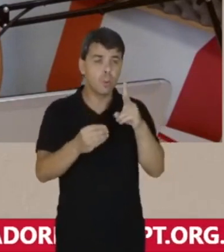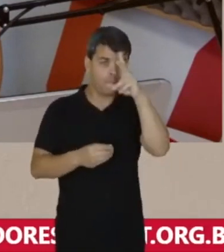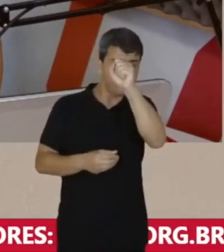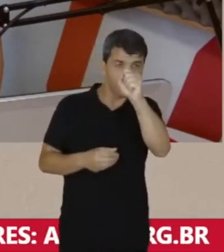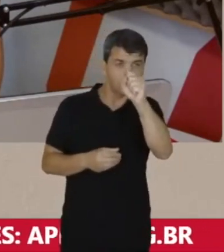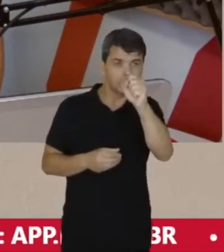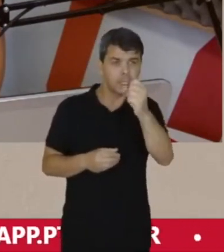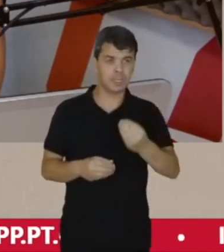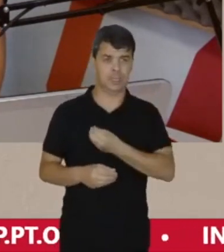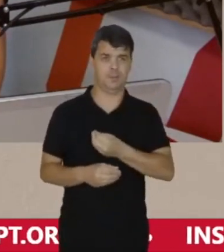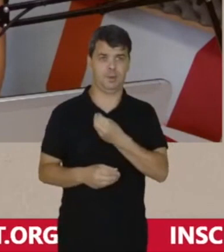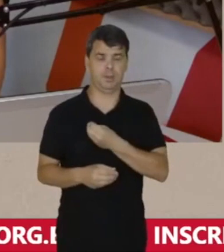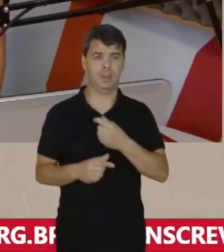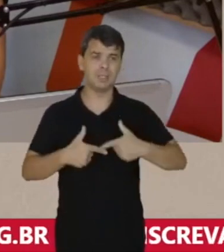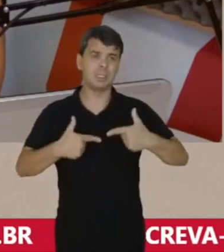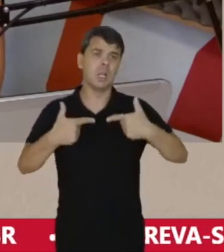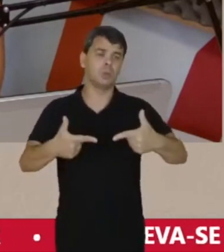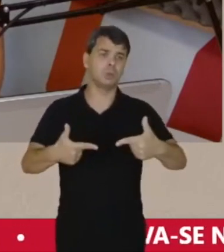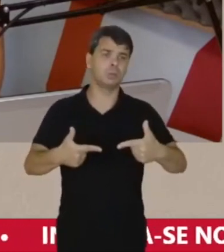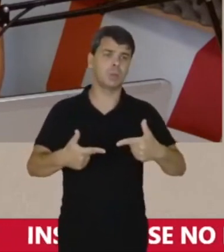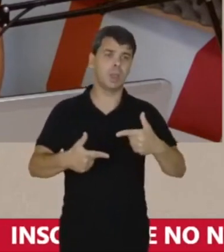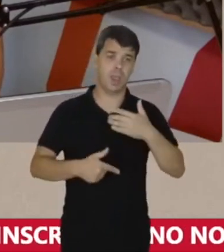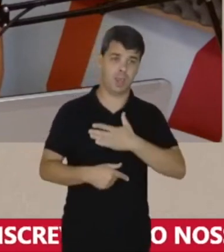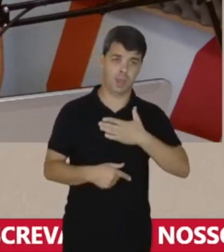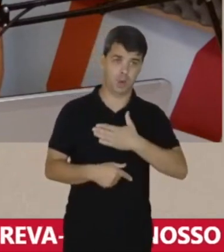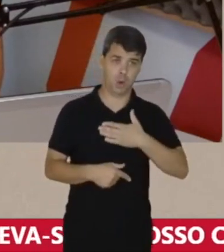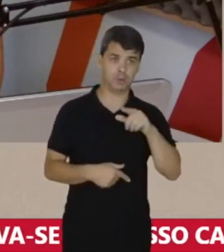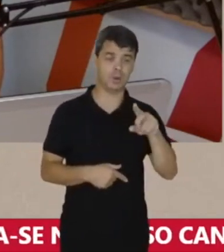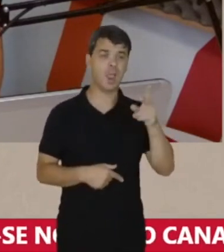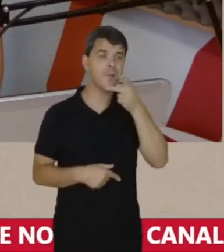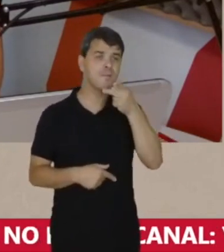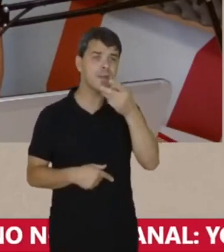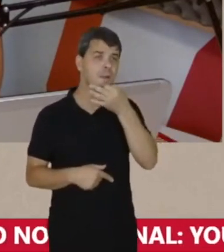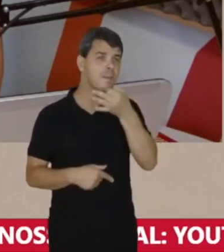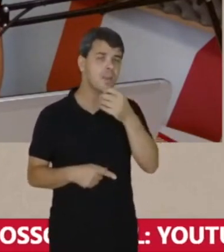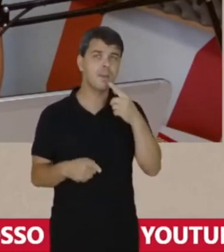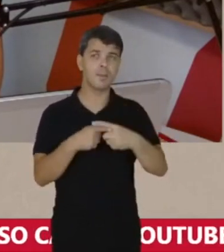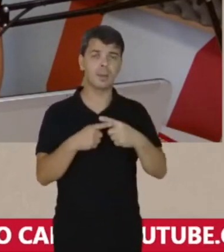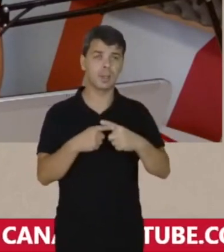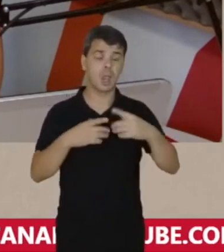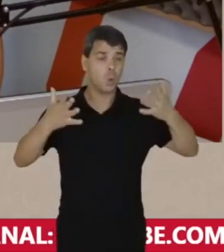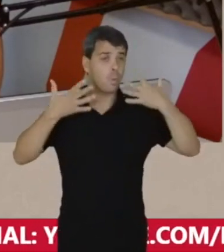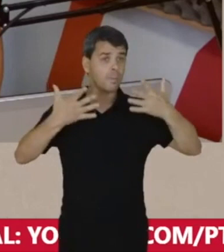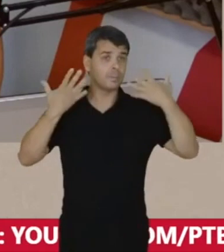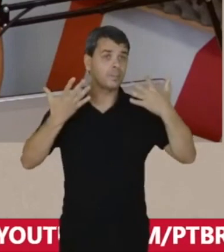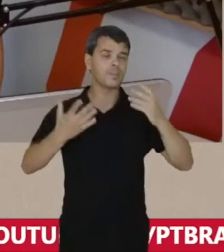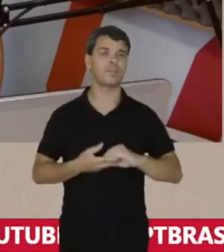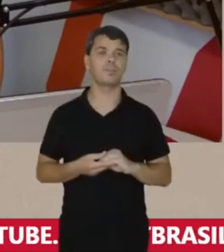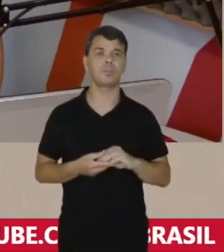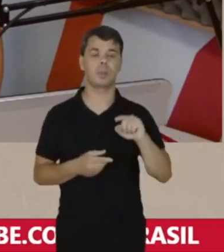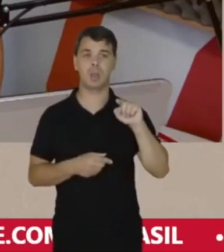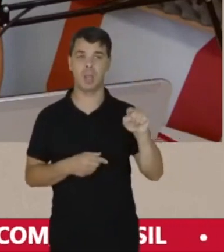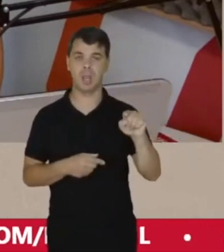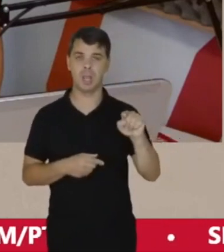vital para nos impulsionar na luta, né? E eu gosto de contar essa história dizendo assim, com a alegria, né? Ela